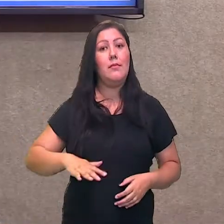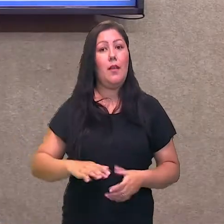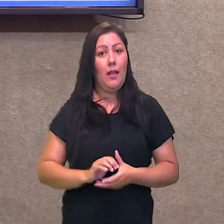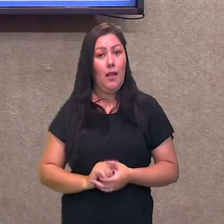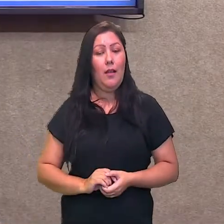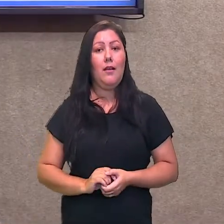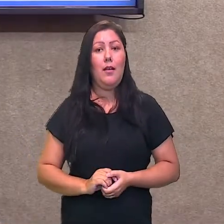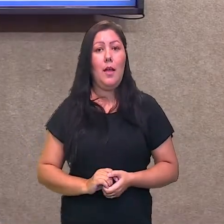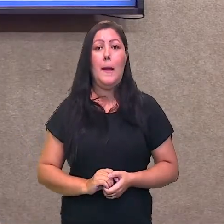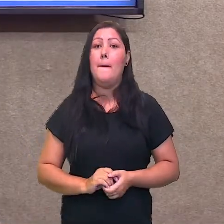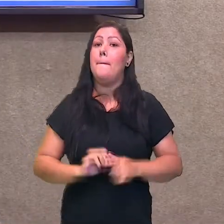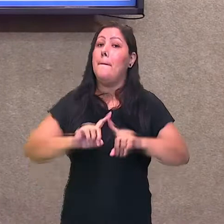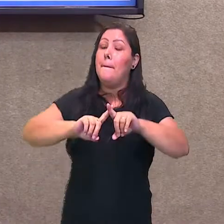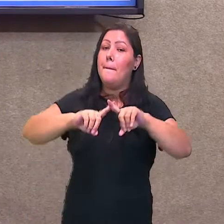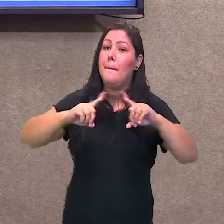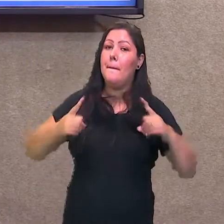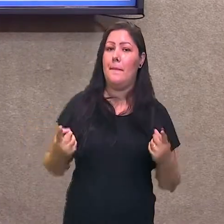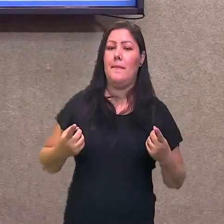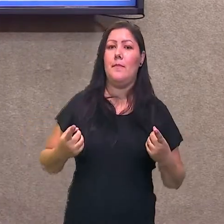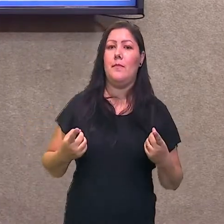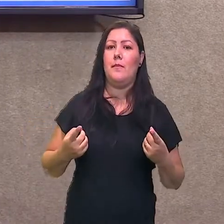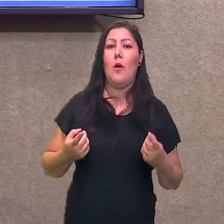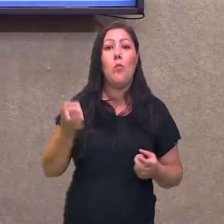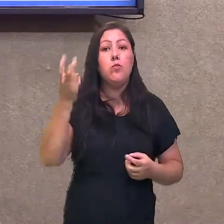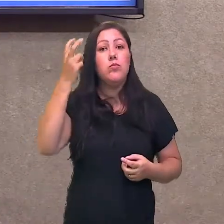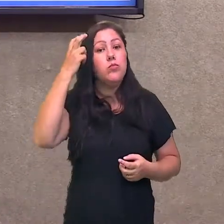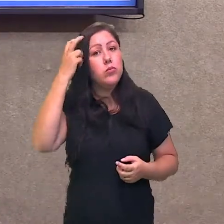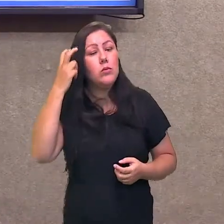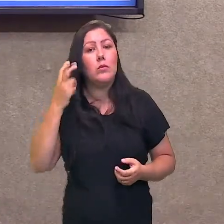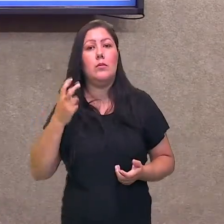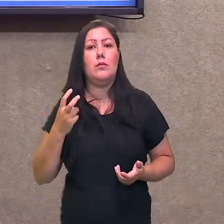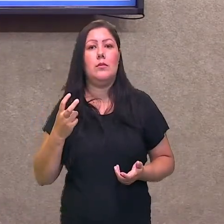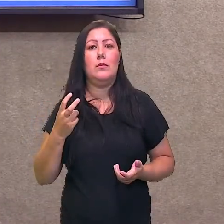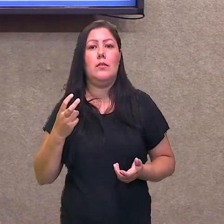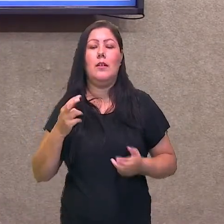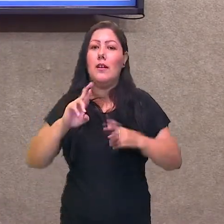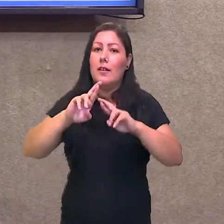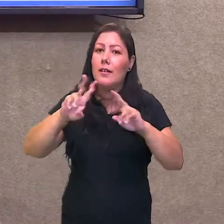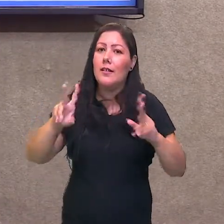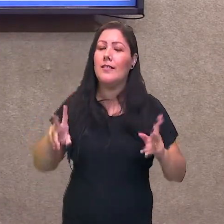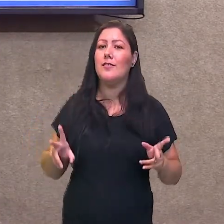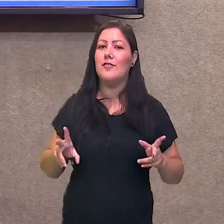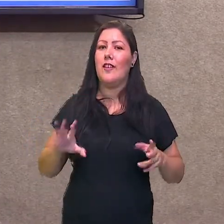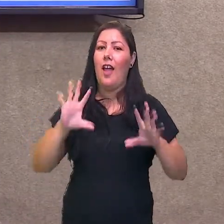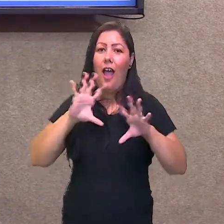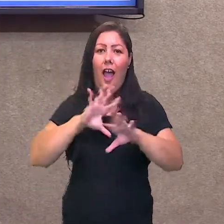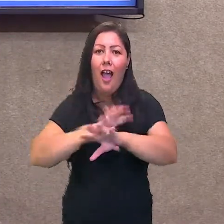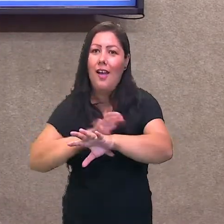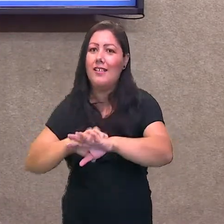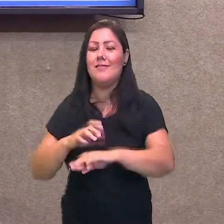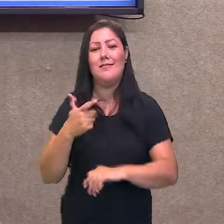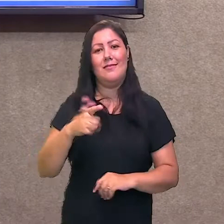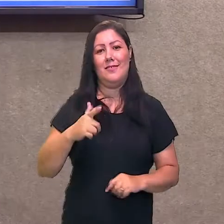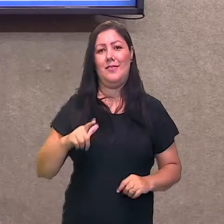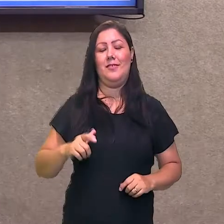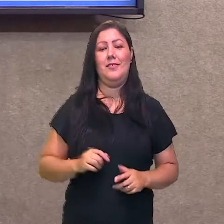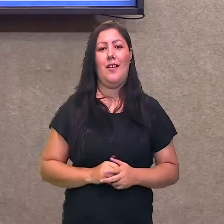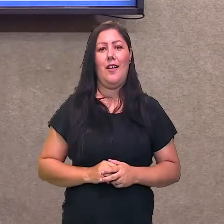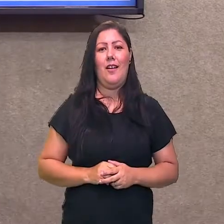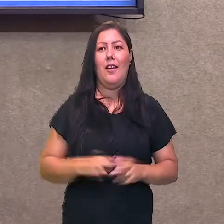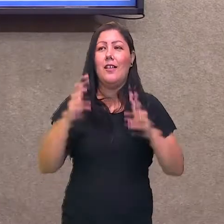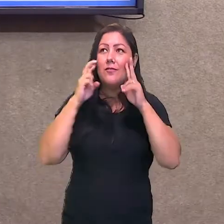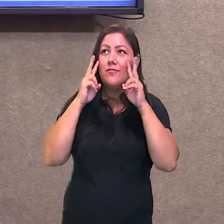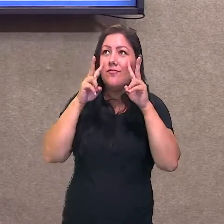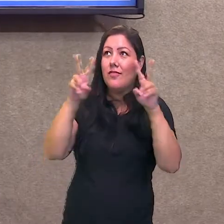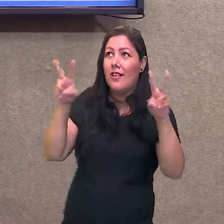Certo? Agora, quando eu falo da cultura, já não é tão